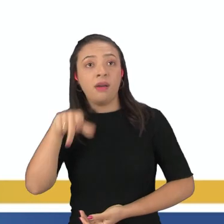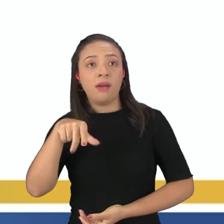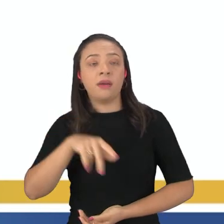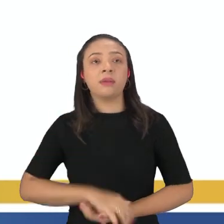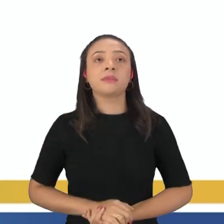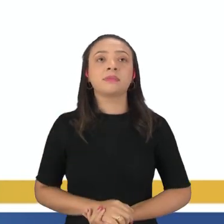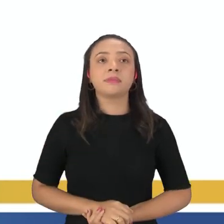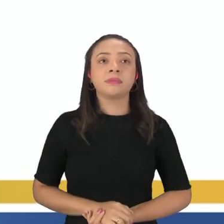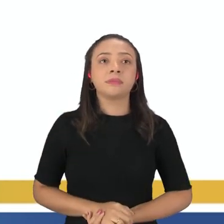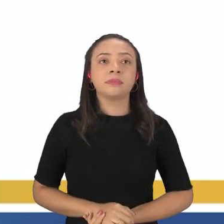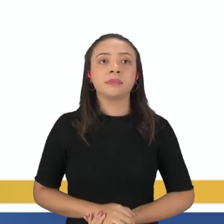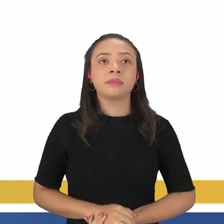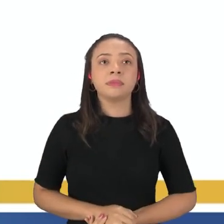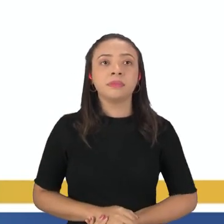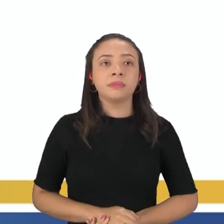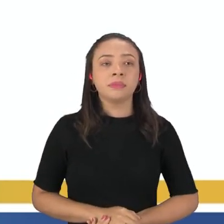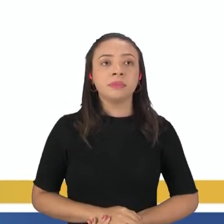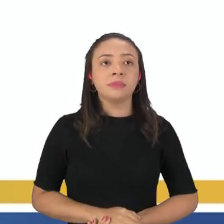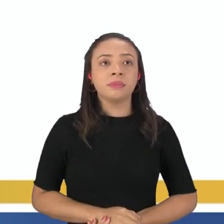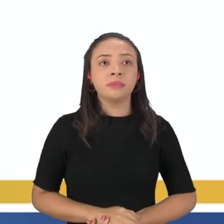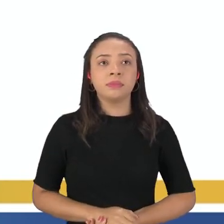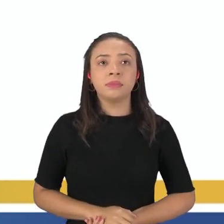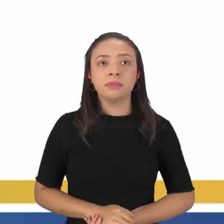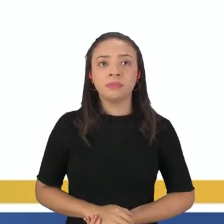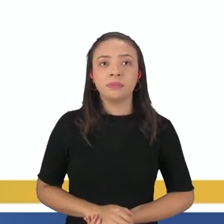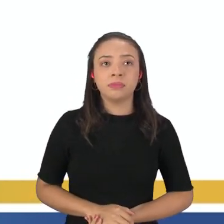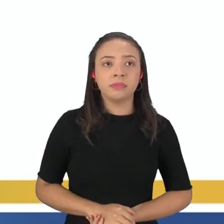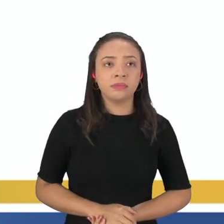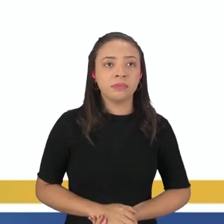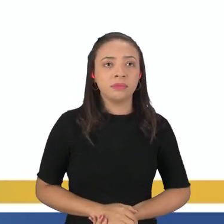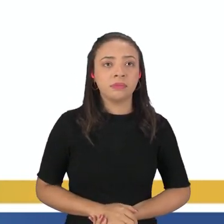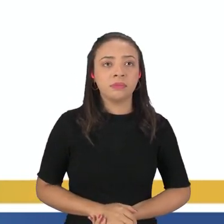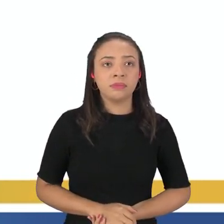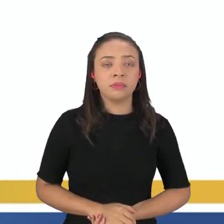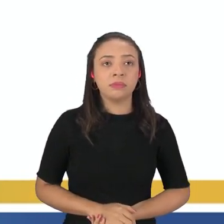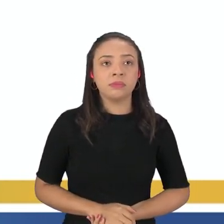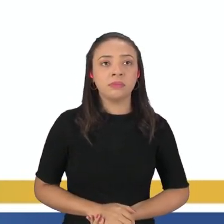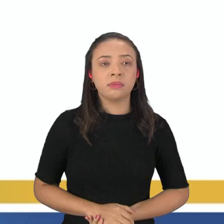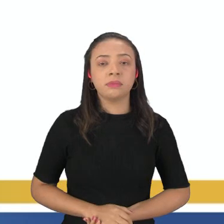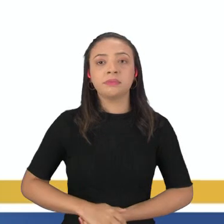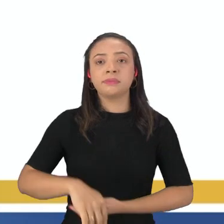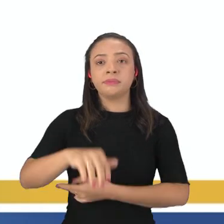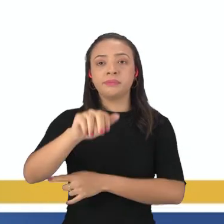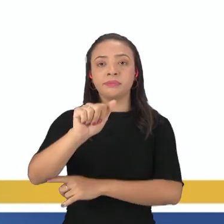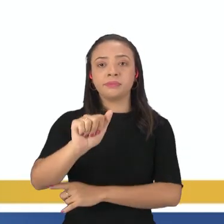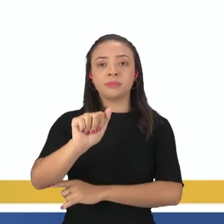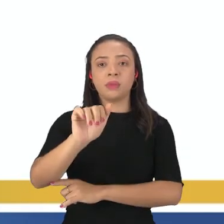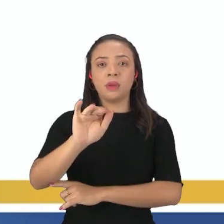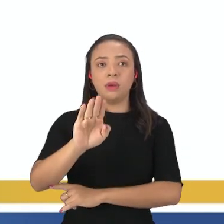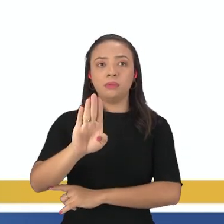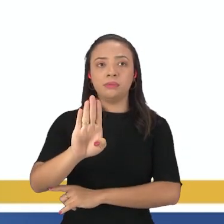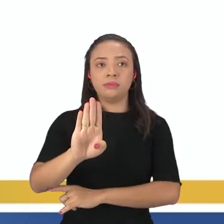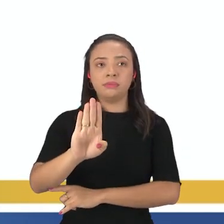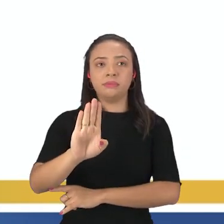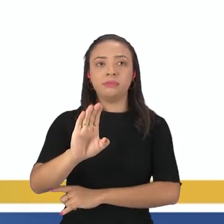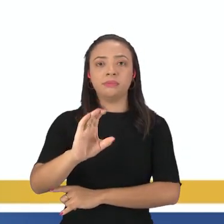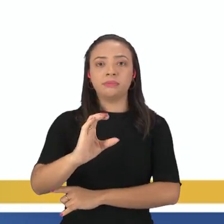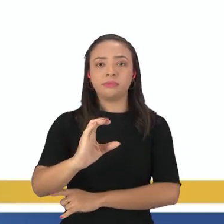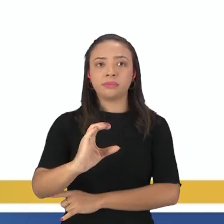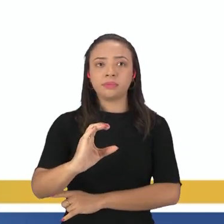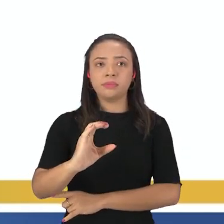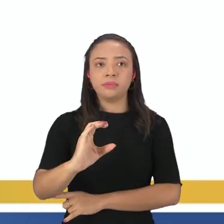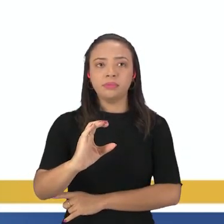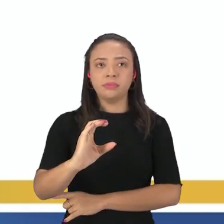a lacuna. A. Necessário, proibido, gostoso. B. Necessária, proibida,